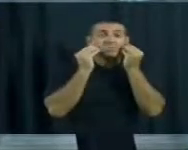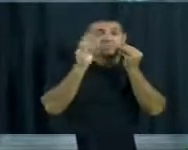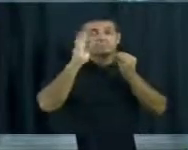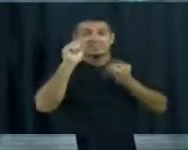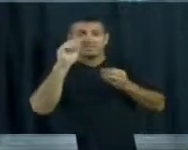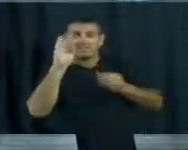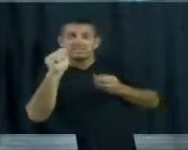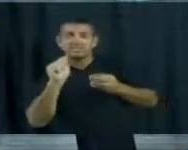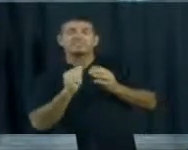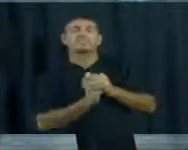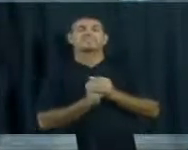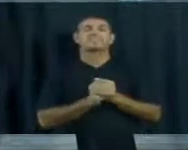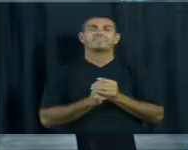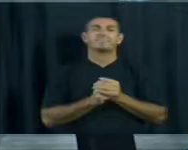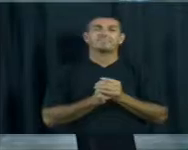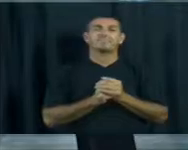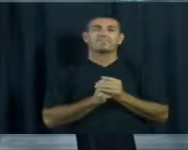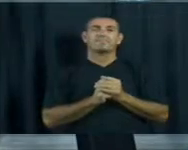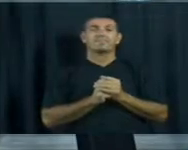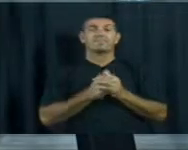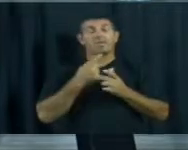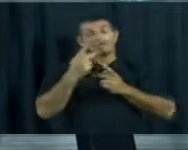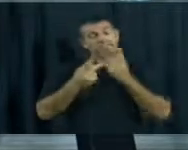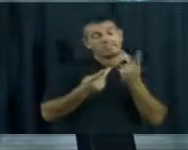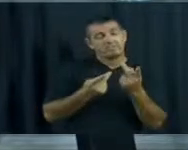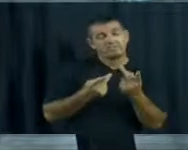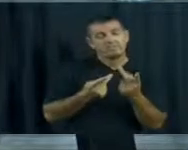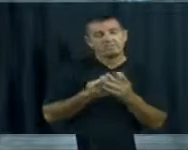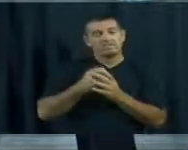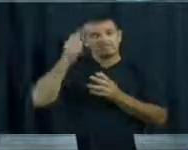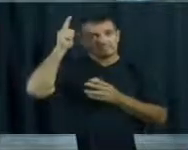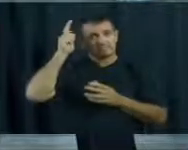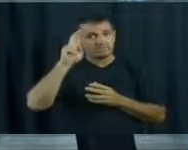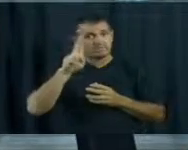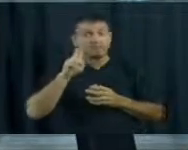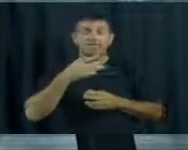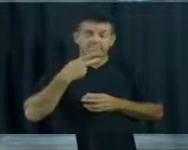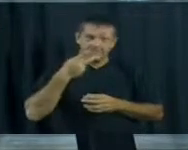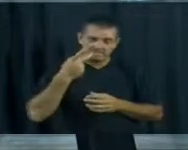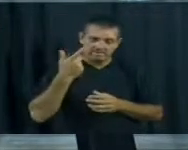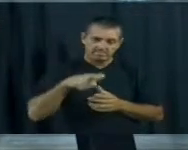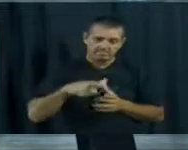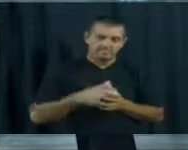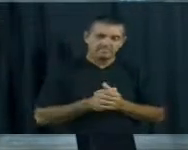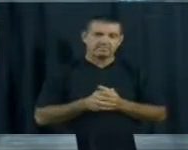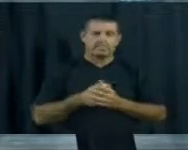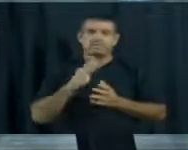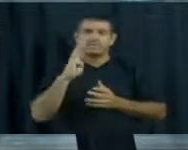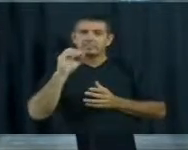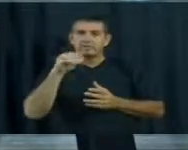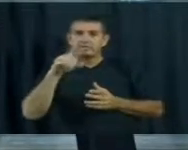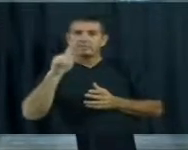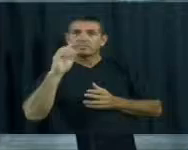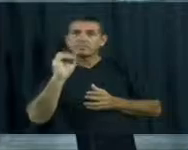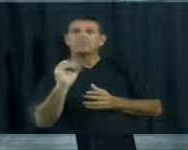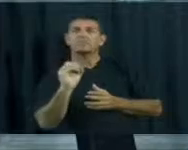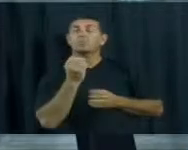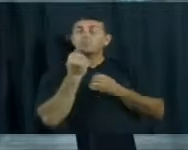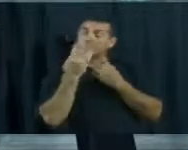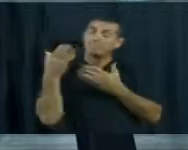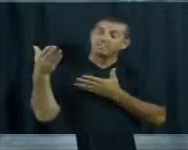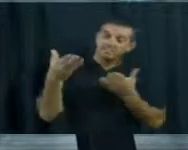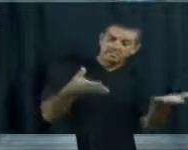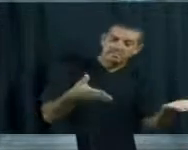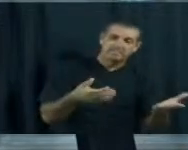Mas o que acontece, prefeito? Eu vou falar. Daqui a pouco o Bongô também está aqui, o Bongôzinho está aqui com a gente